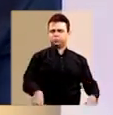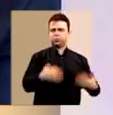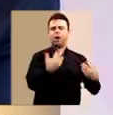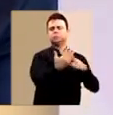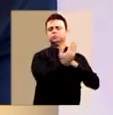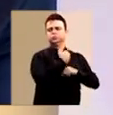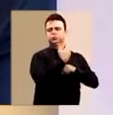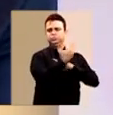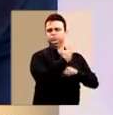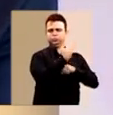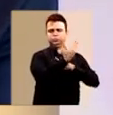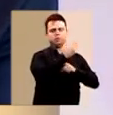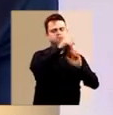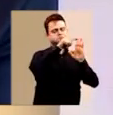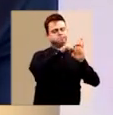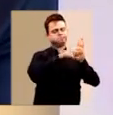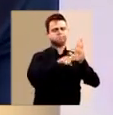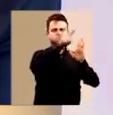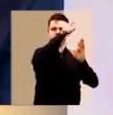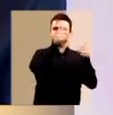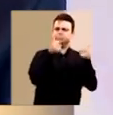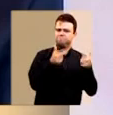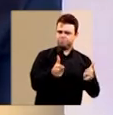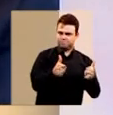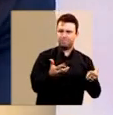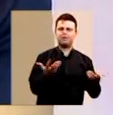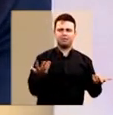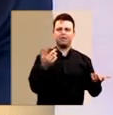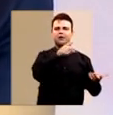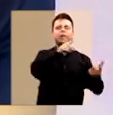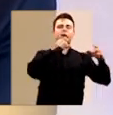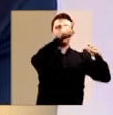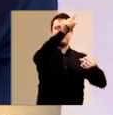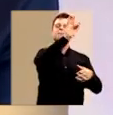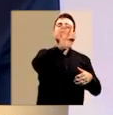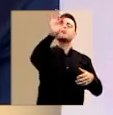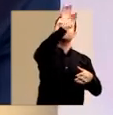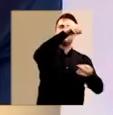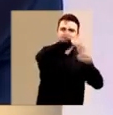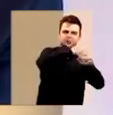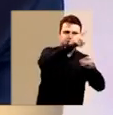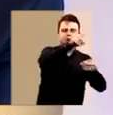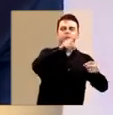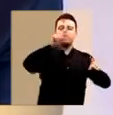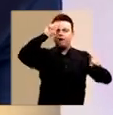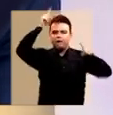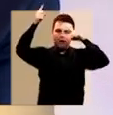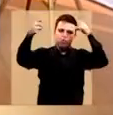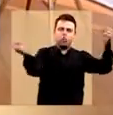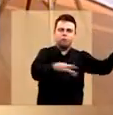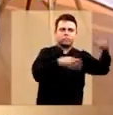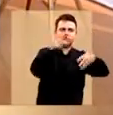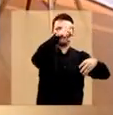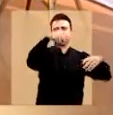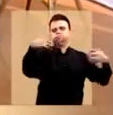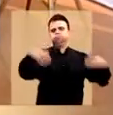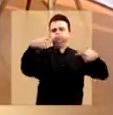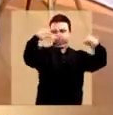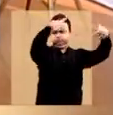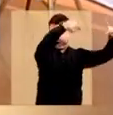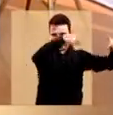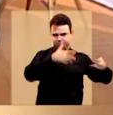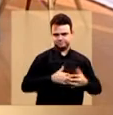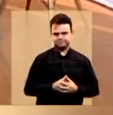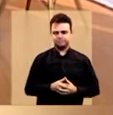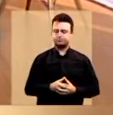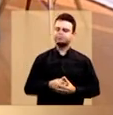a principal contribuição das ações afirmativas, né? Oxigenar o mundo acadêmico a partir dessas novas ideias. Thiago, como é fazer isso